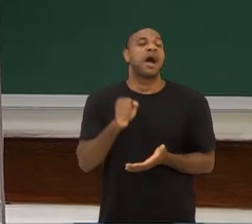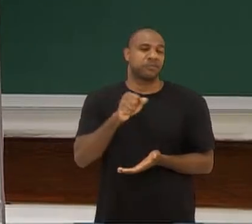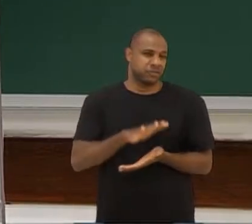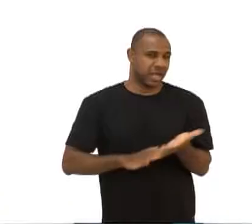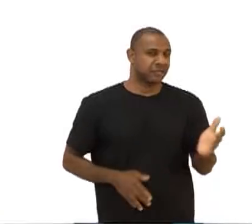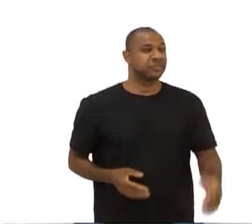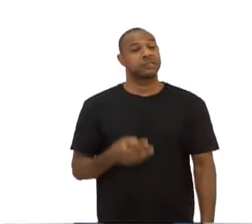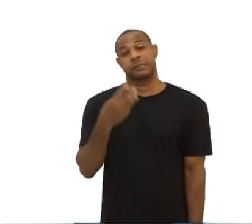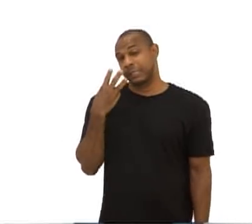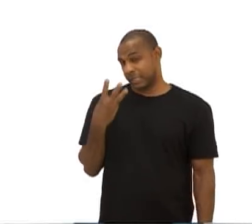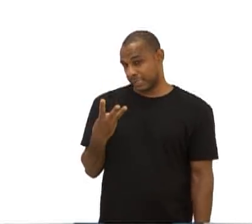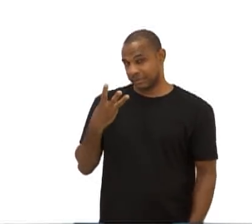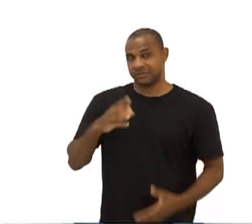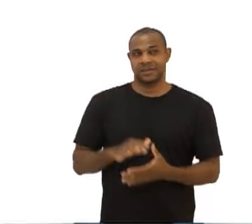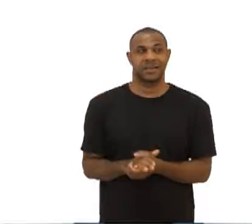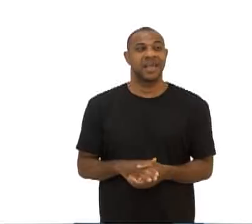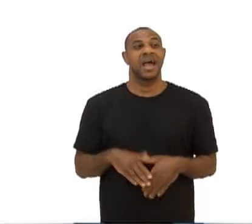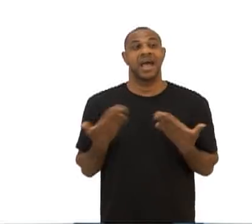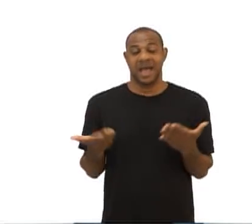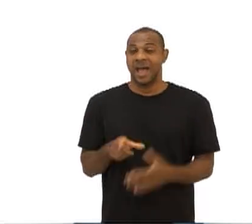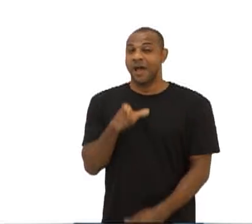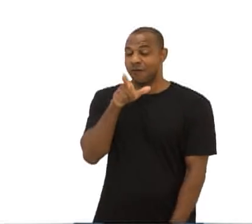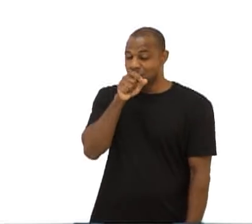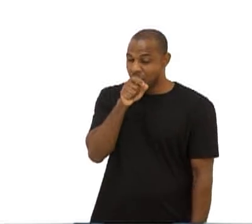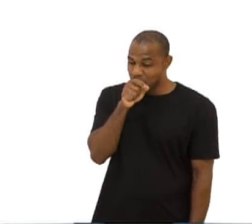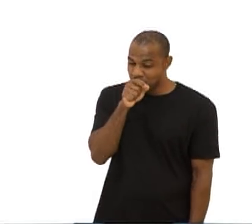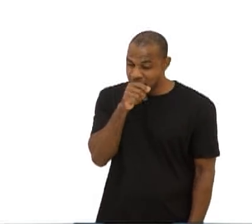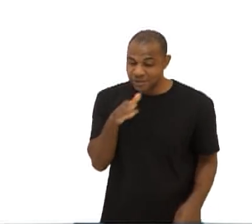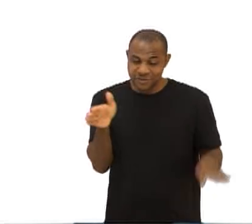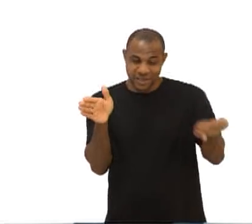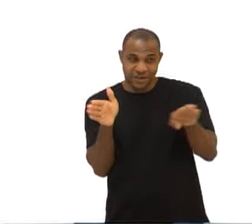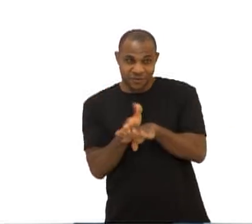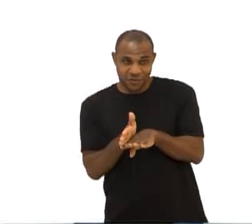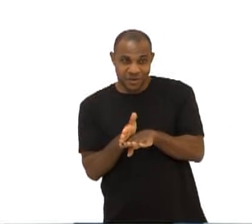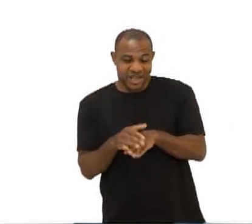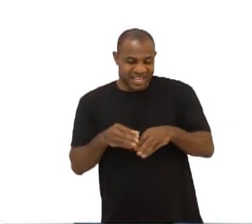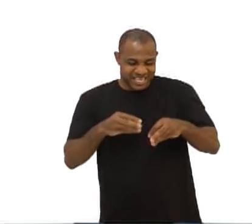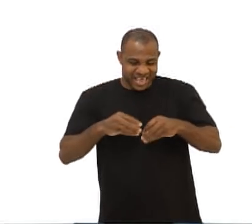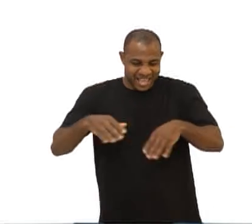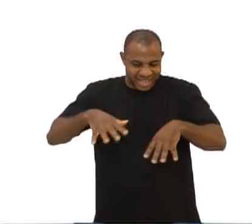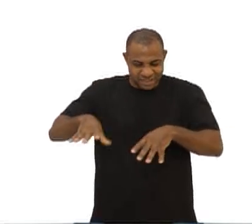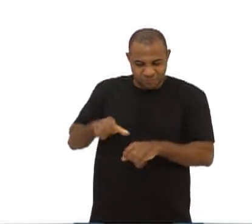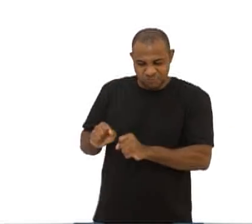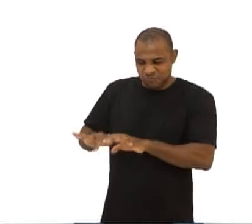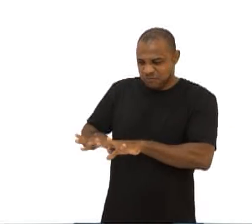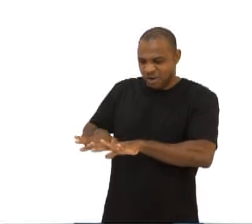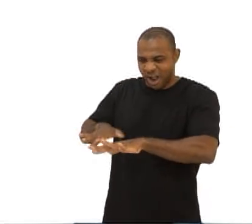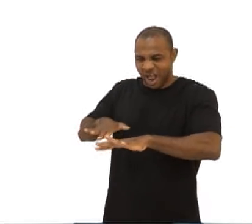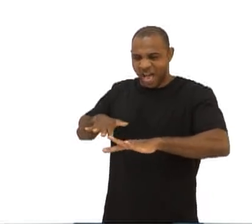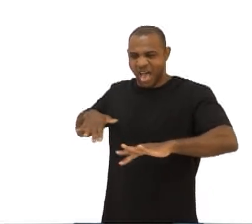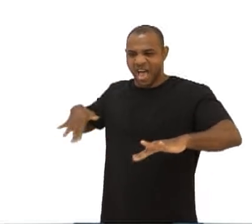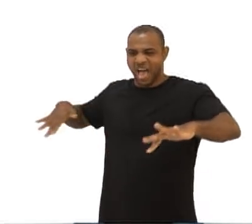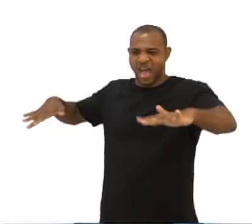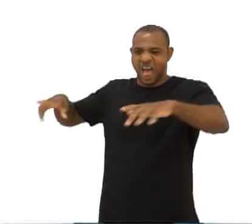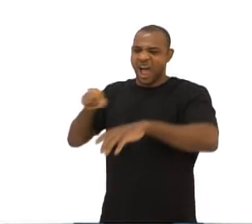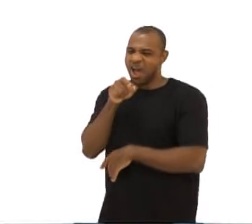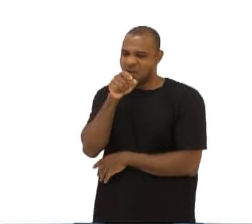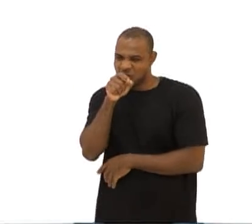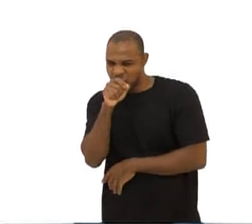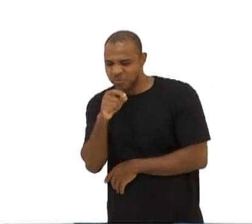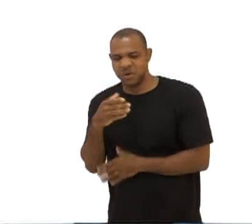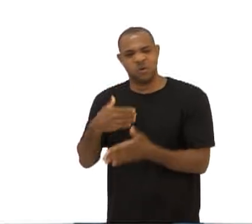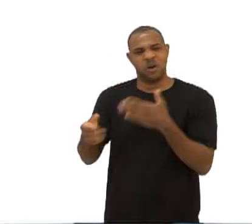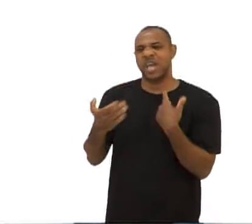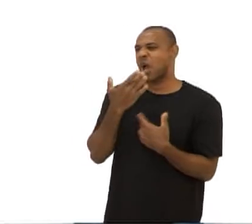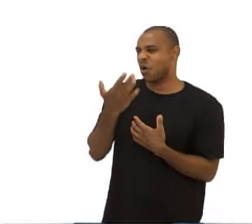3, pessoal. Tanta formiga chegou que a terra ali ficou cheia. Formiga de toda cor, preta, amarela